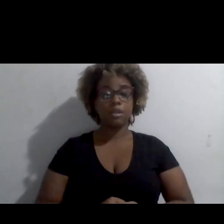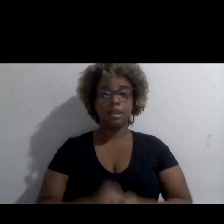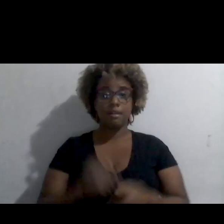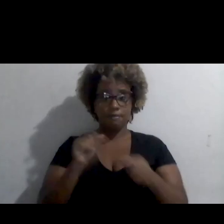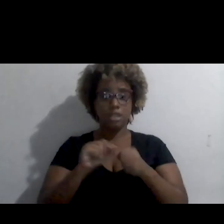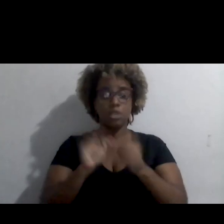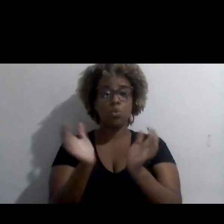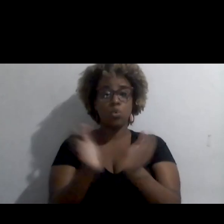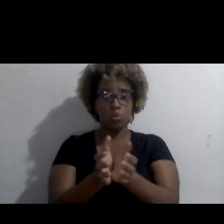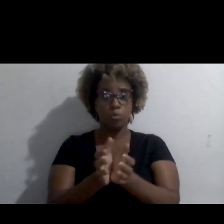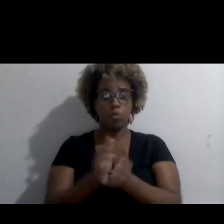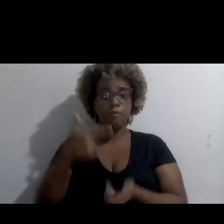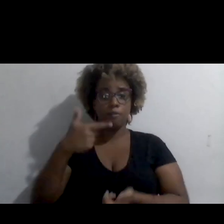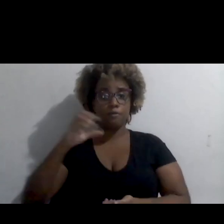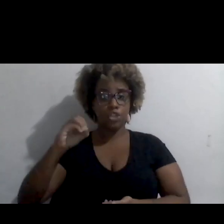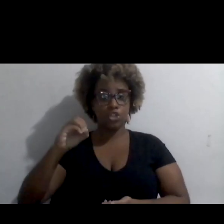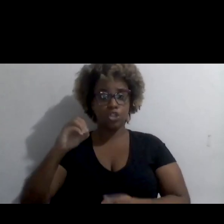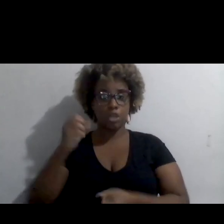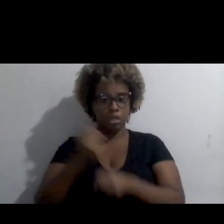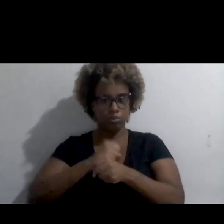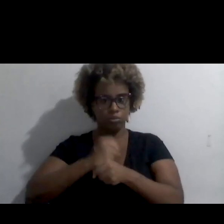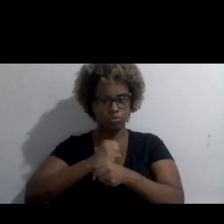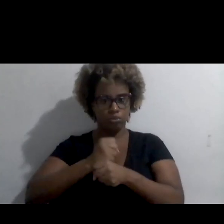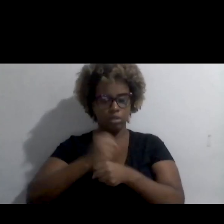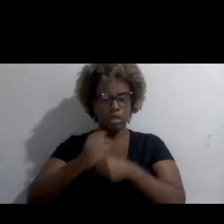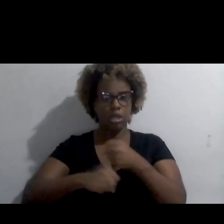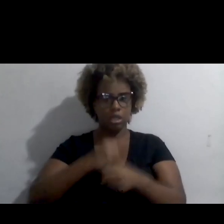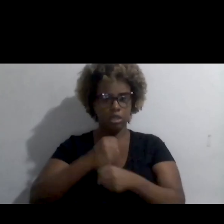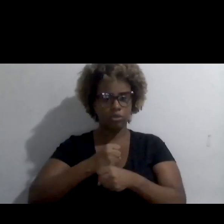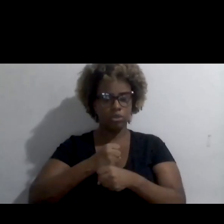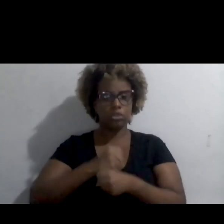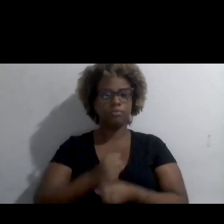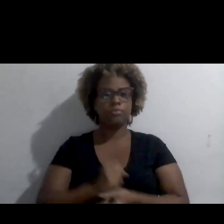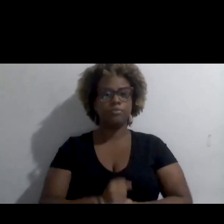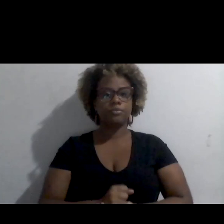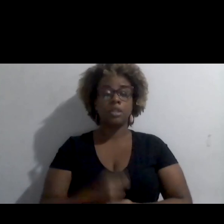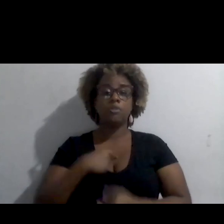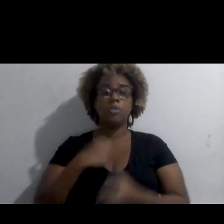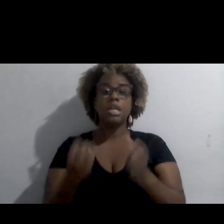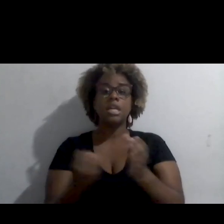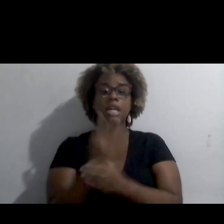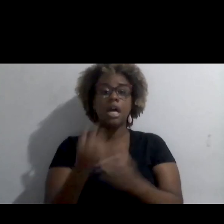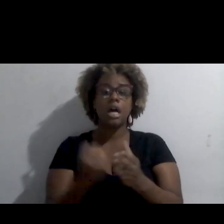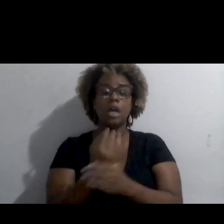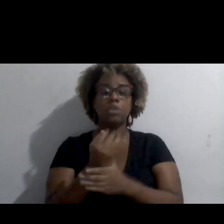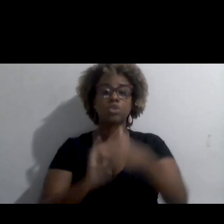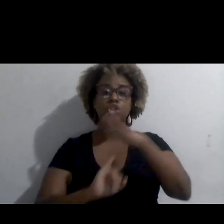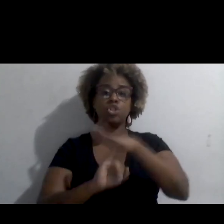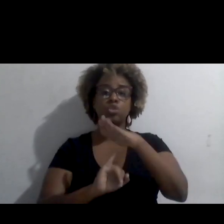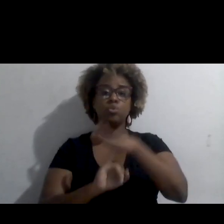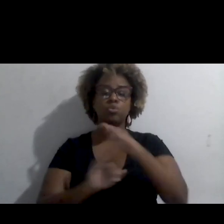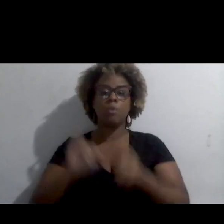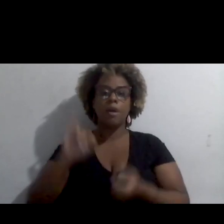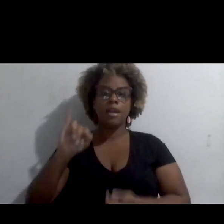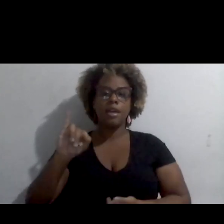vem, e partindo da companhia de dança Robson Correia foi criado o Instituto de Formação em Arte, o IFA. O